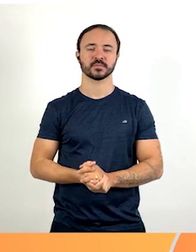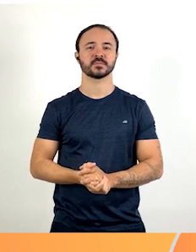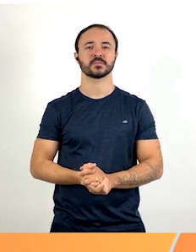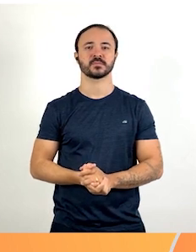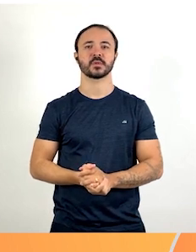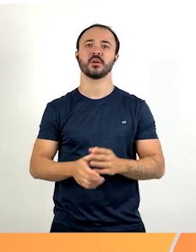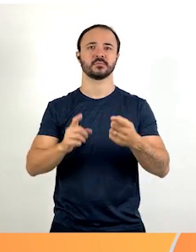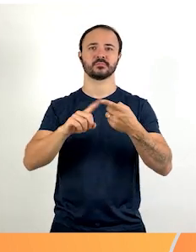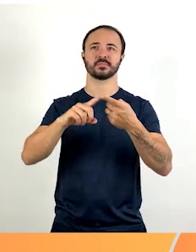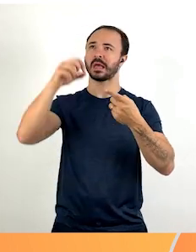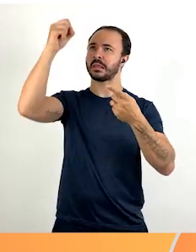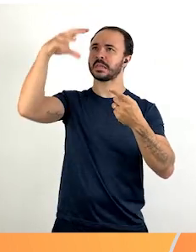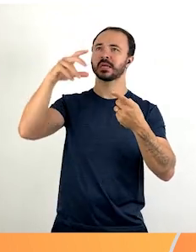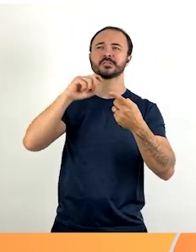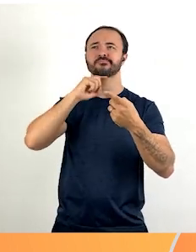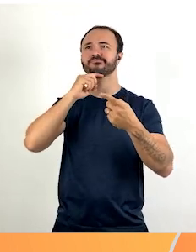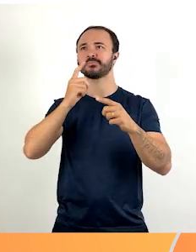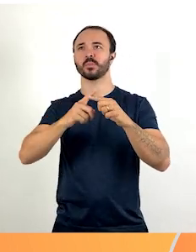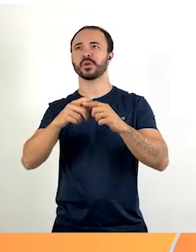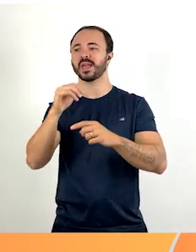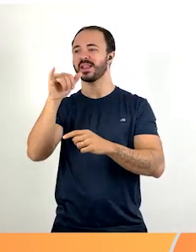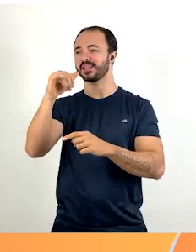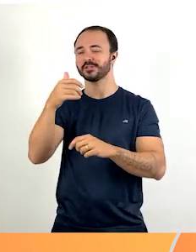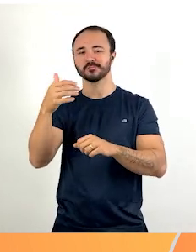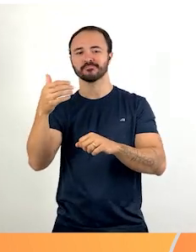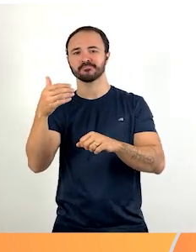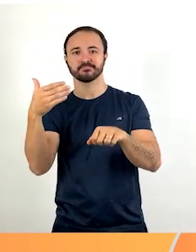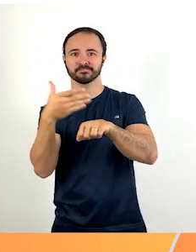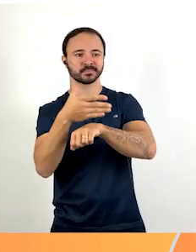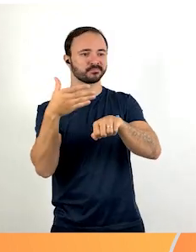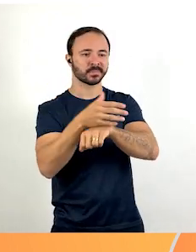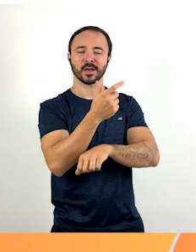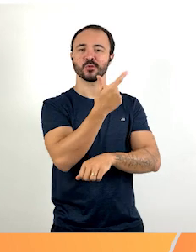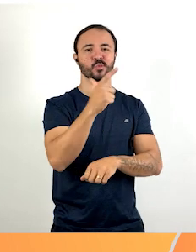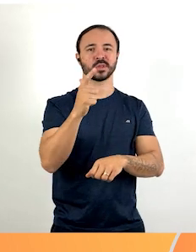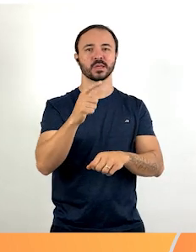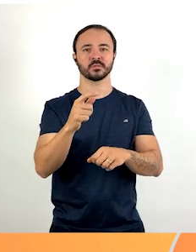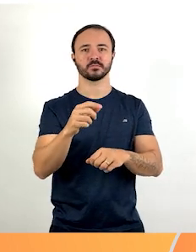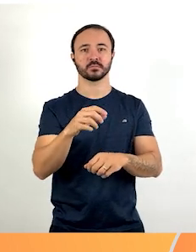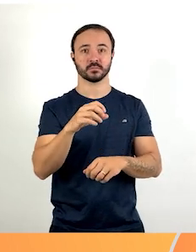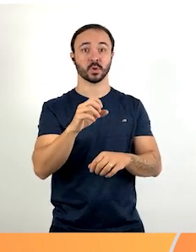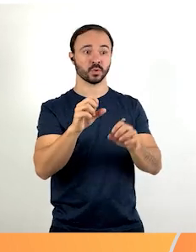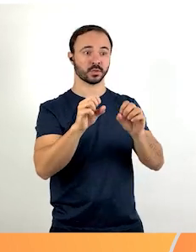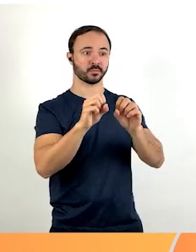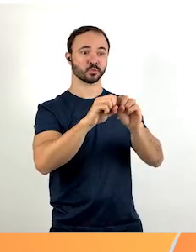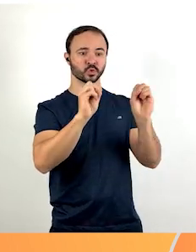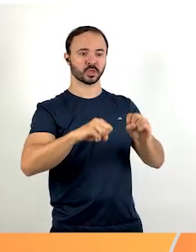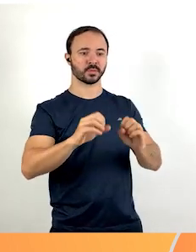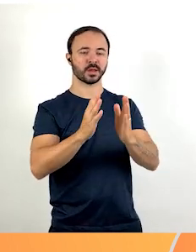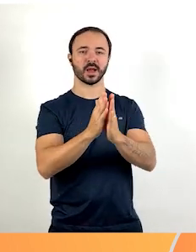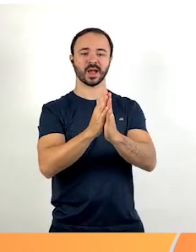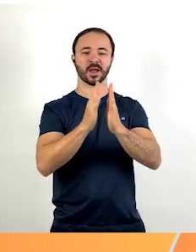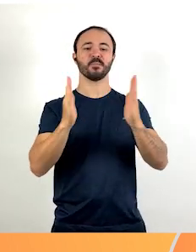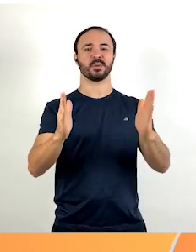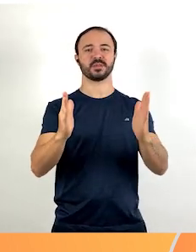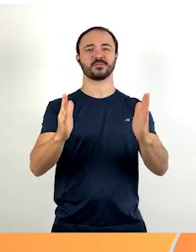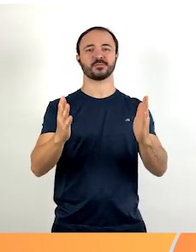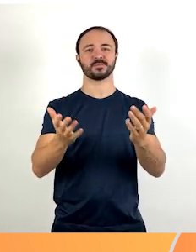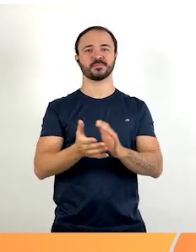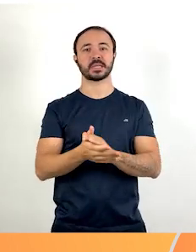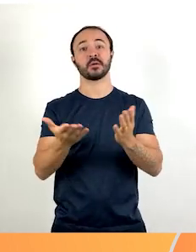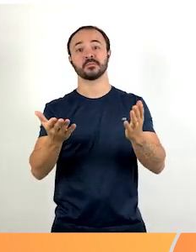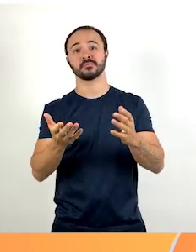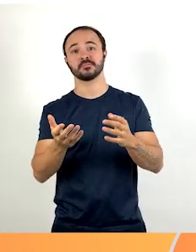há nenhuma passagem de corrente elétrica no circuito, pois ele está aberto. Lembra que aprendemos? Circuito aberto, você tem a fuga da